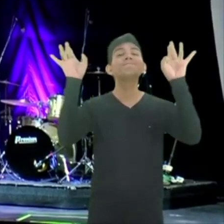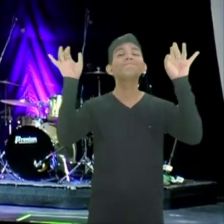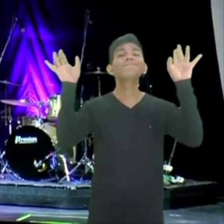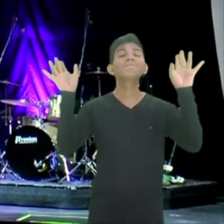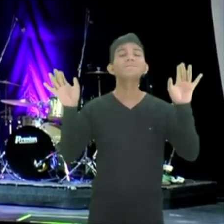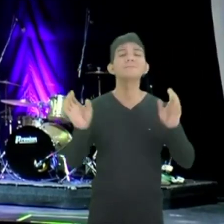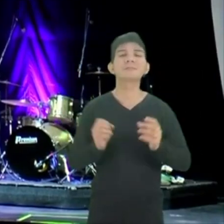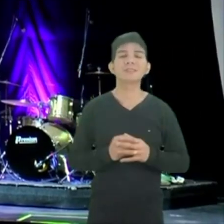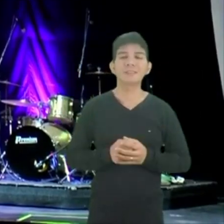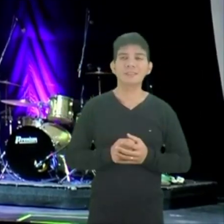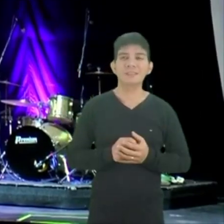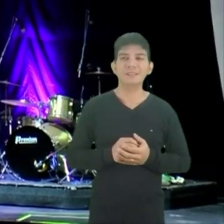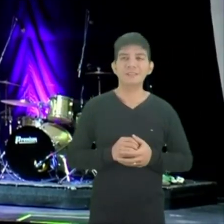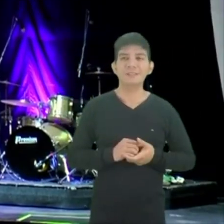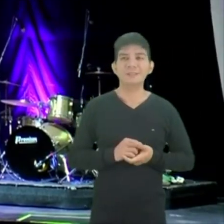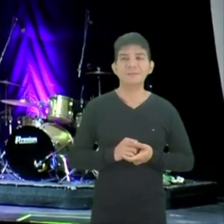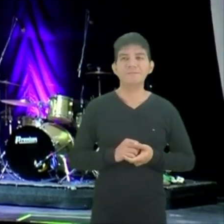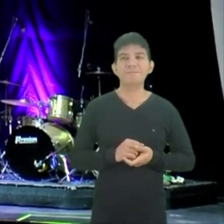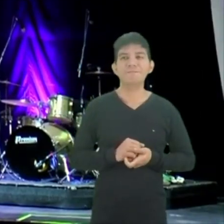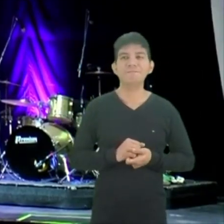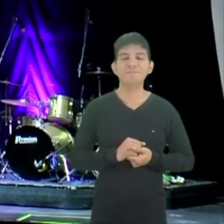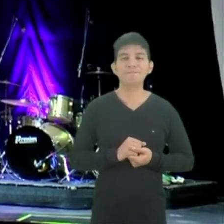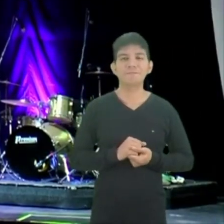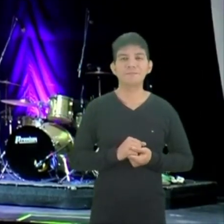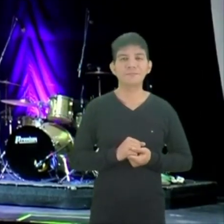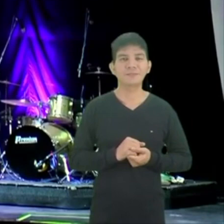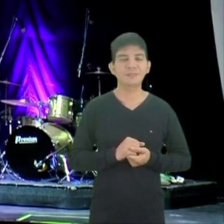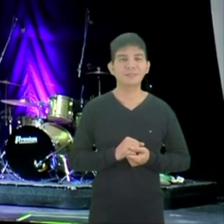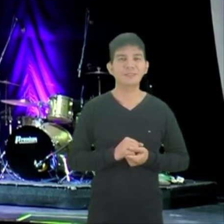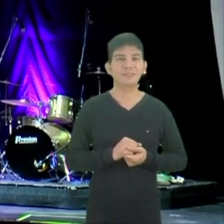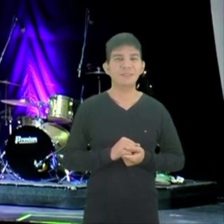Tá bom aí? Tua água.